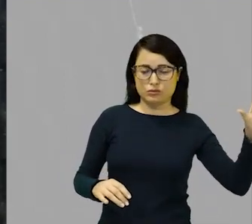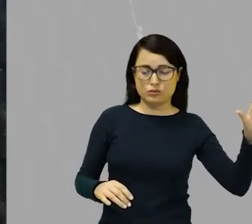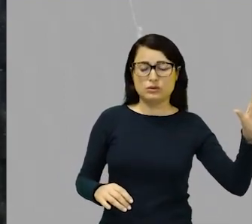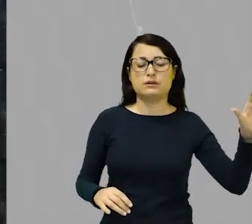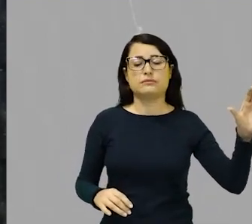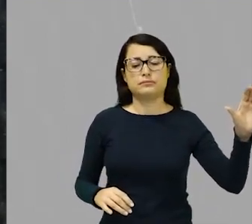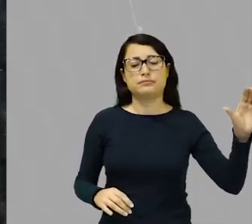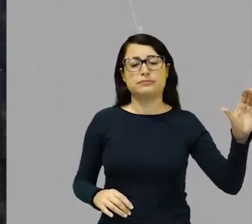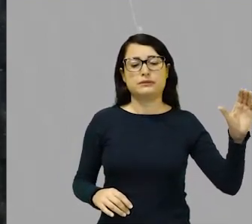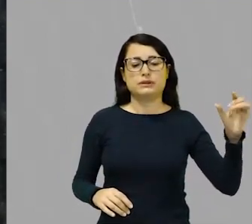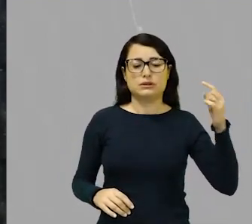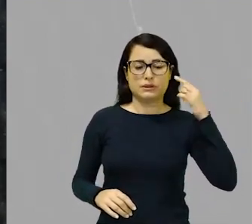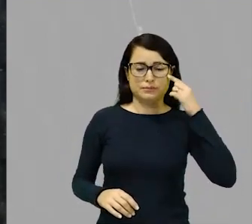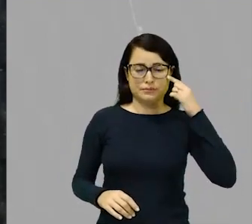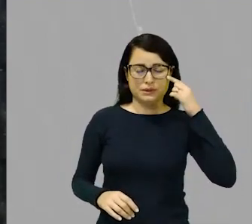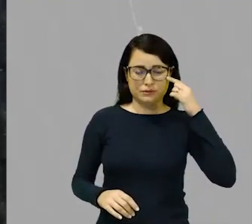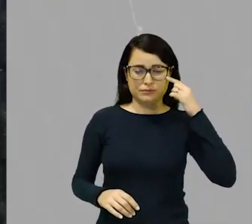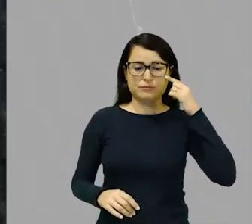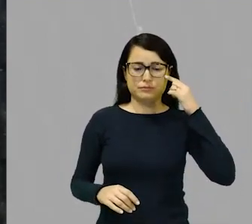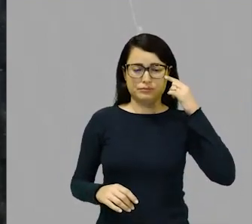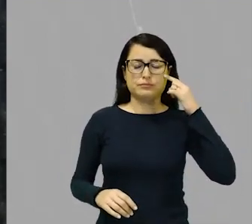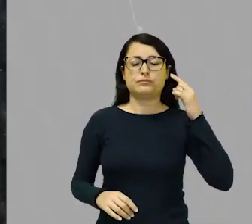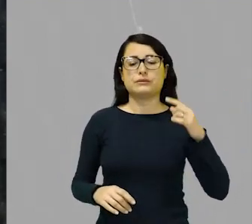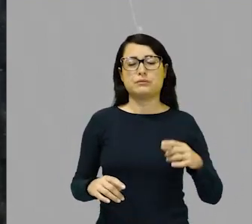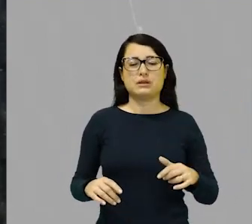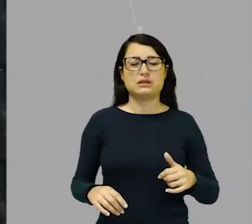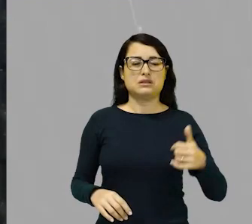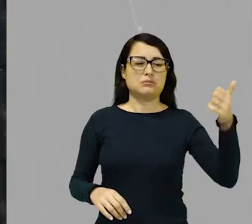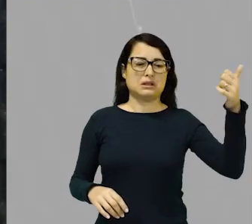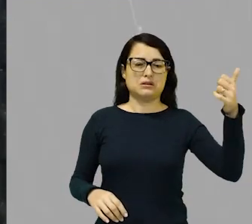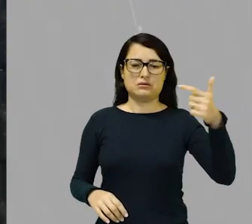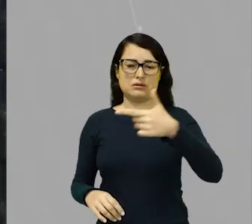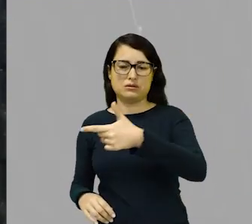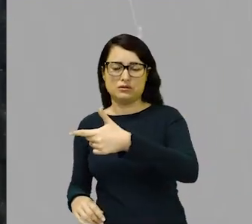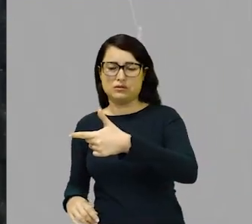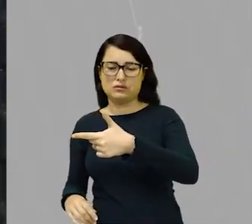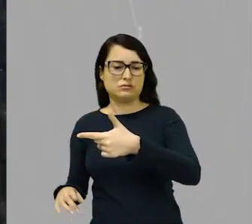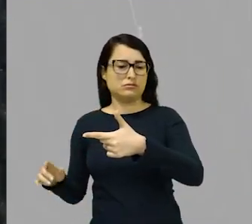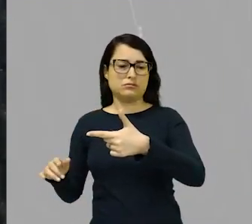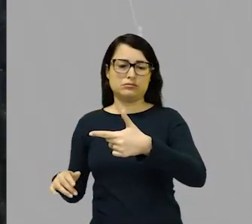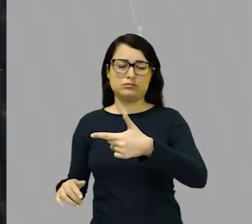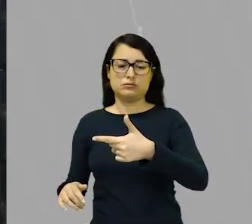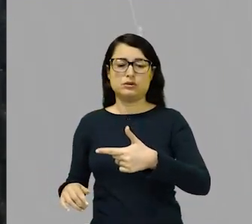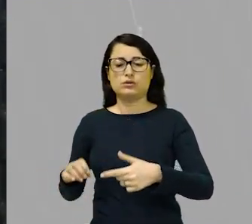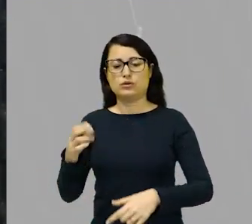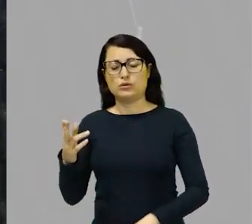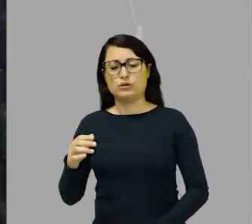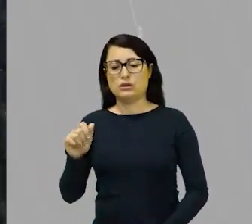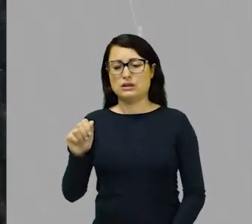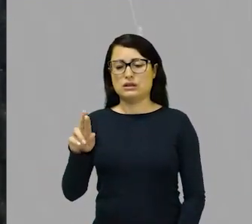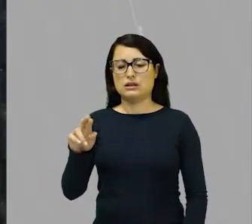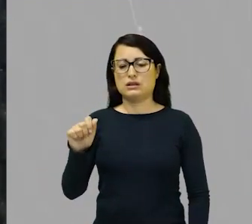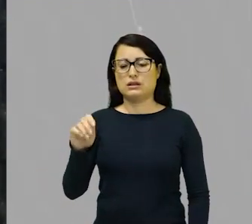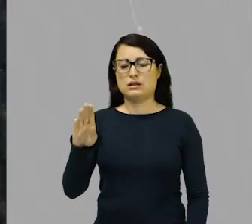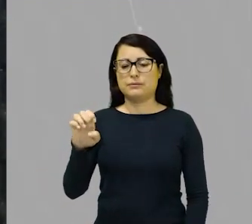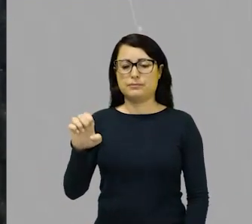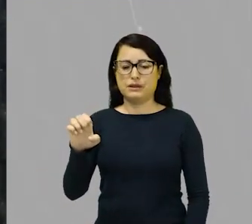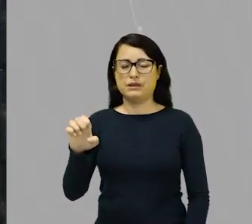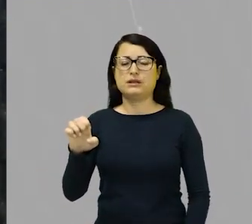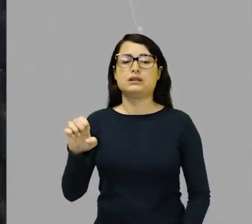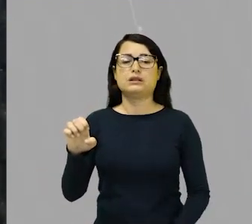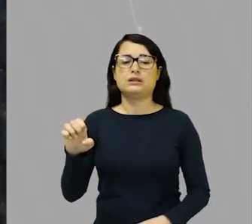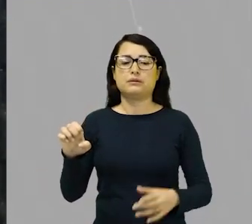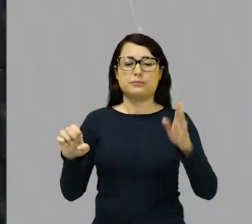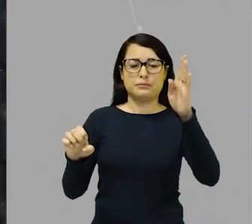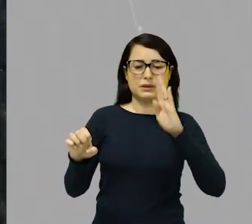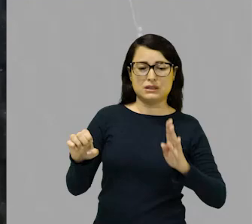árabe. Mas não quer dizer que os japoneses são superiores ou inferiores, ou que os árabes são superiores ou inferiores aos brasileiros. O